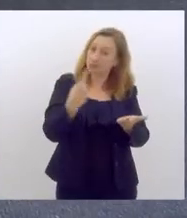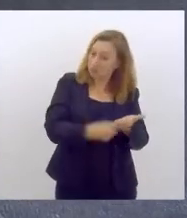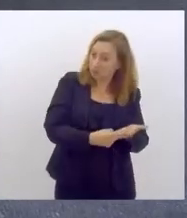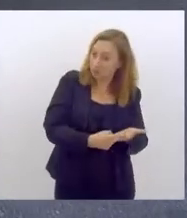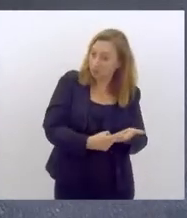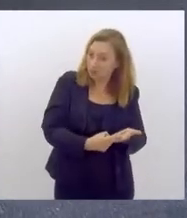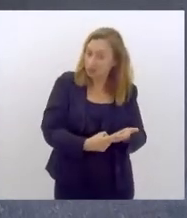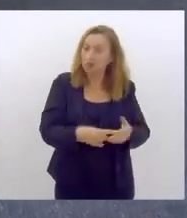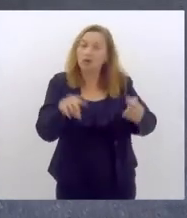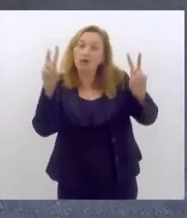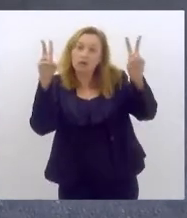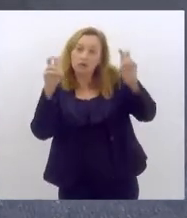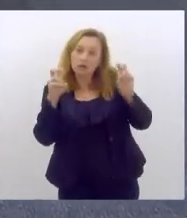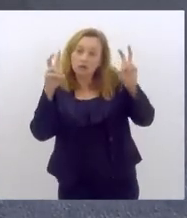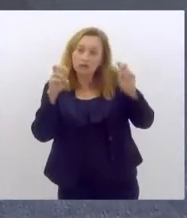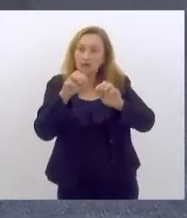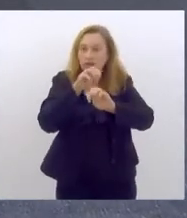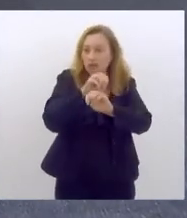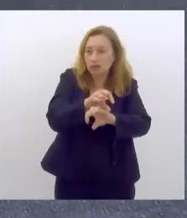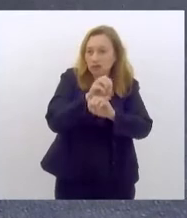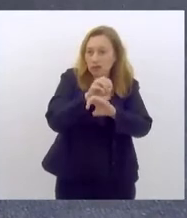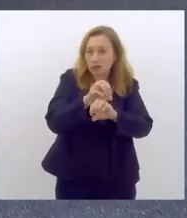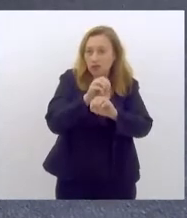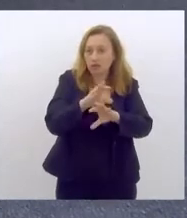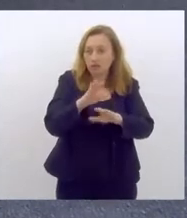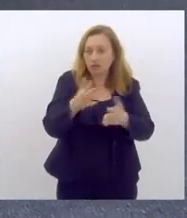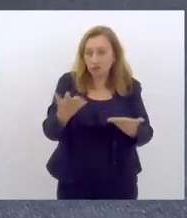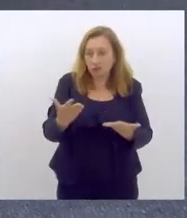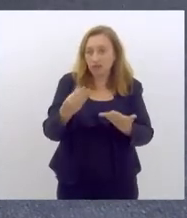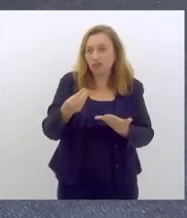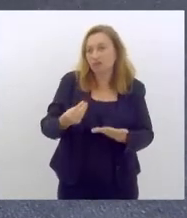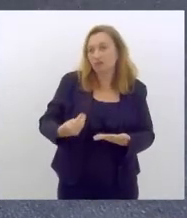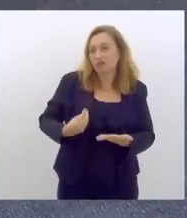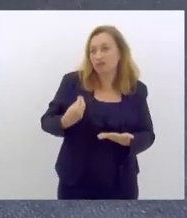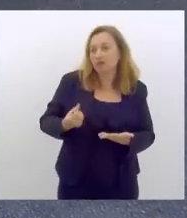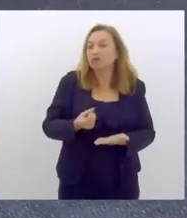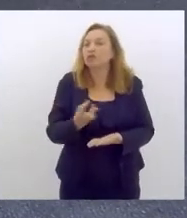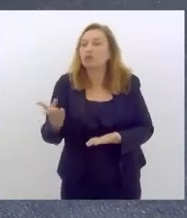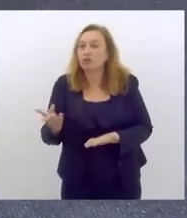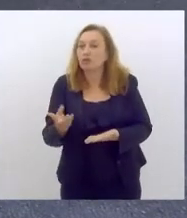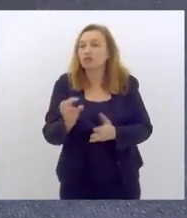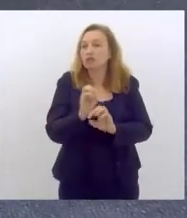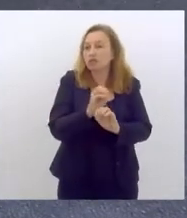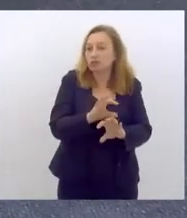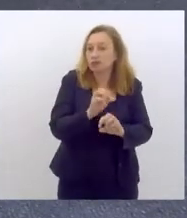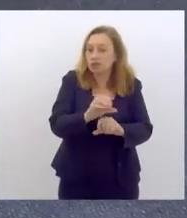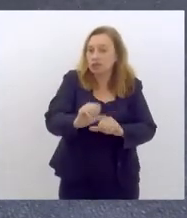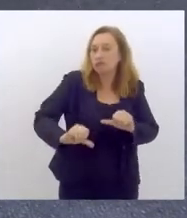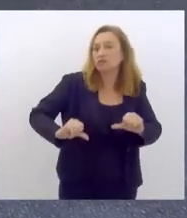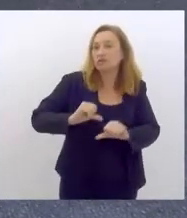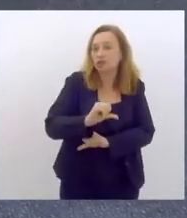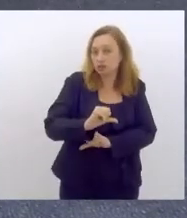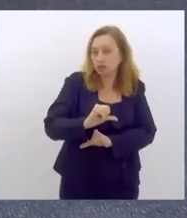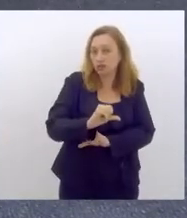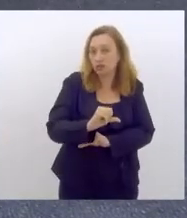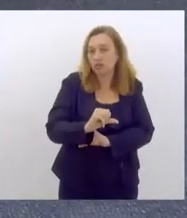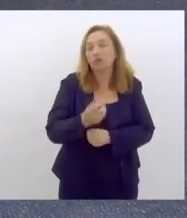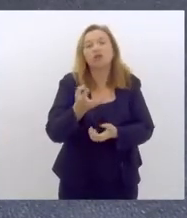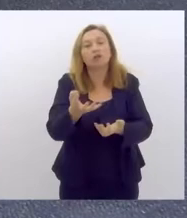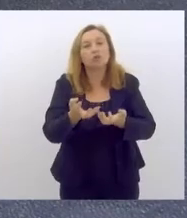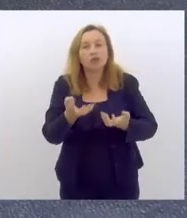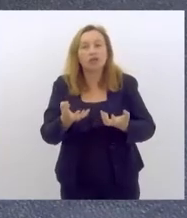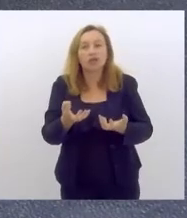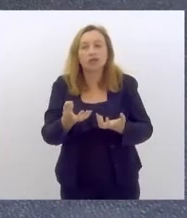comprometido com a questão da educação, é o exemplo vivo do quanto a educação transforma. E eu